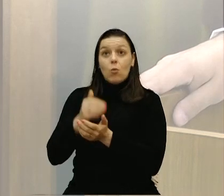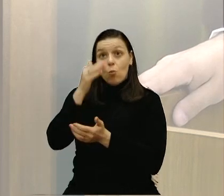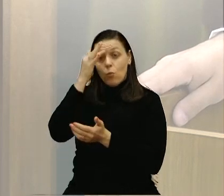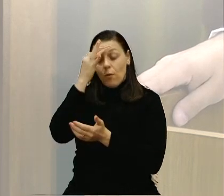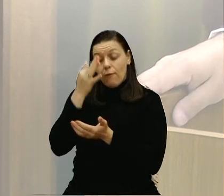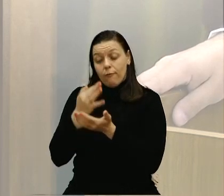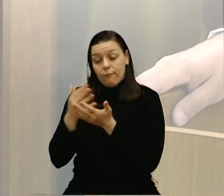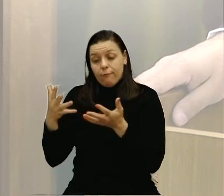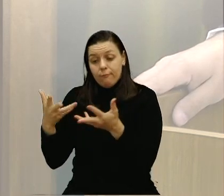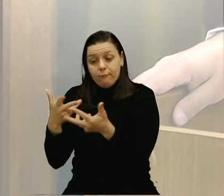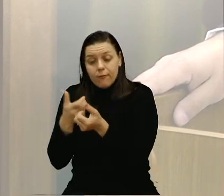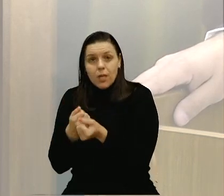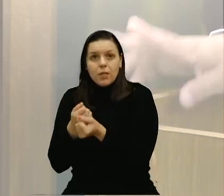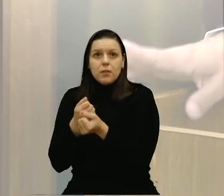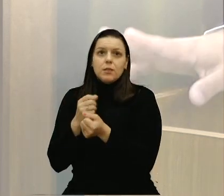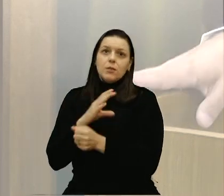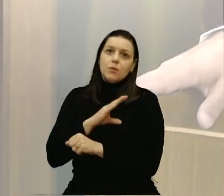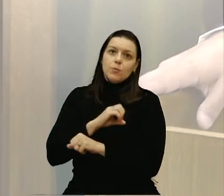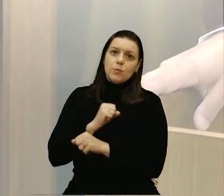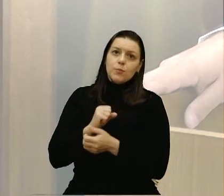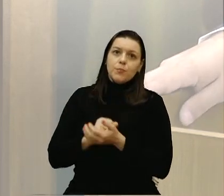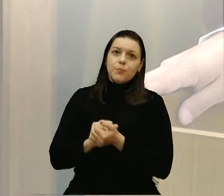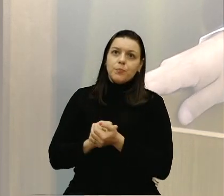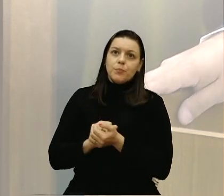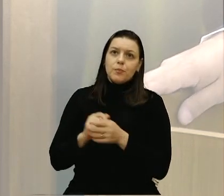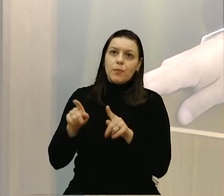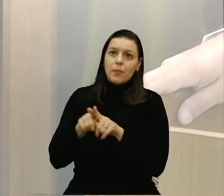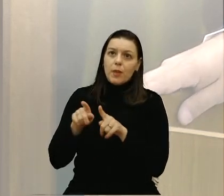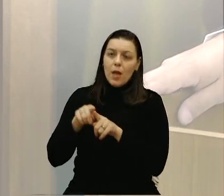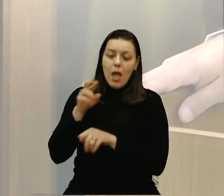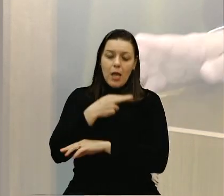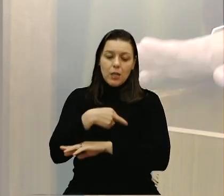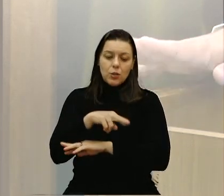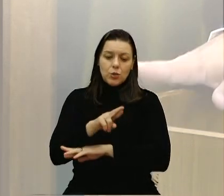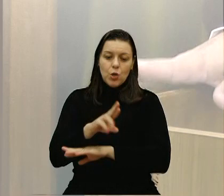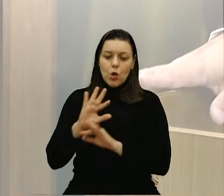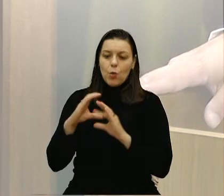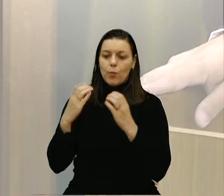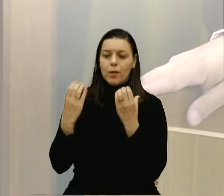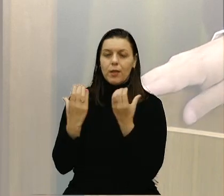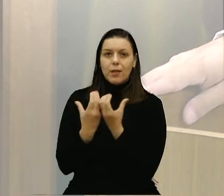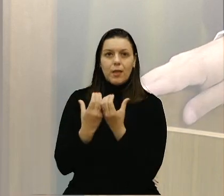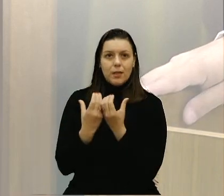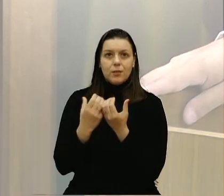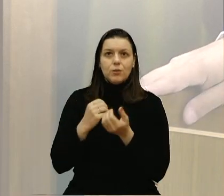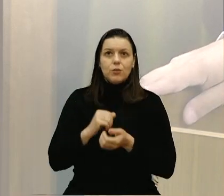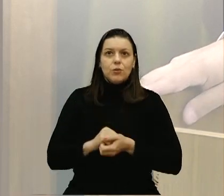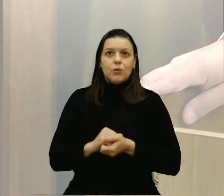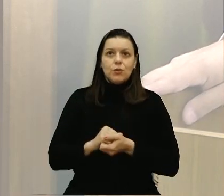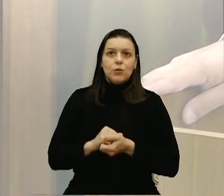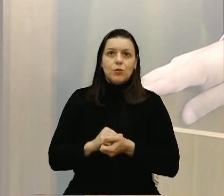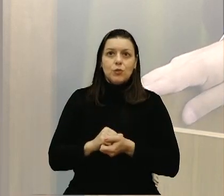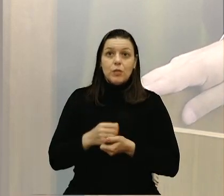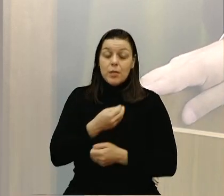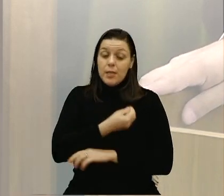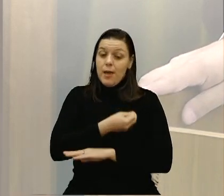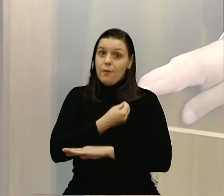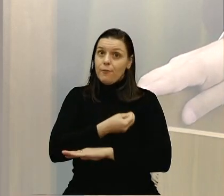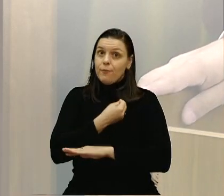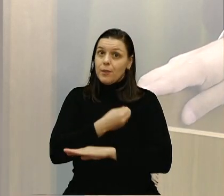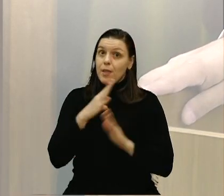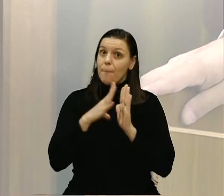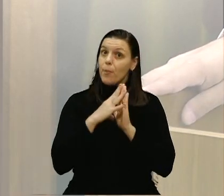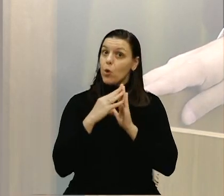afeto e compaixão. Seu legado na religião e na comunidade é imensurável, e sua vida é exemplo